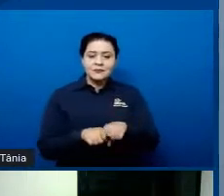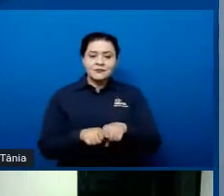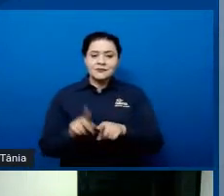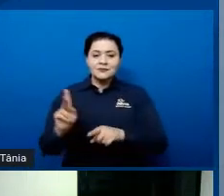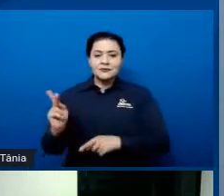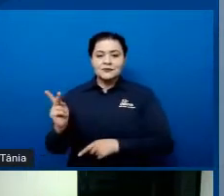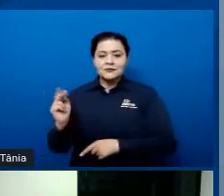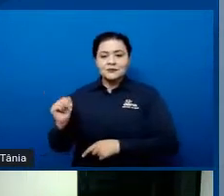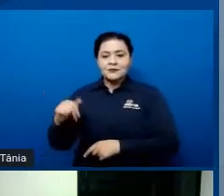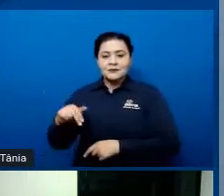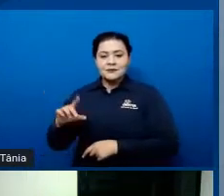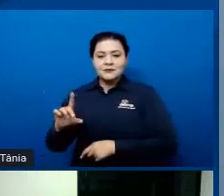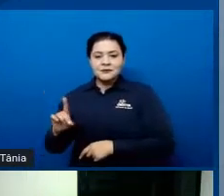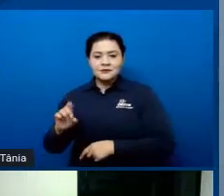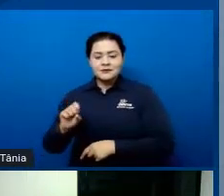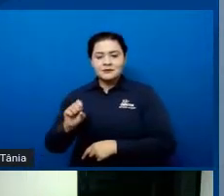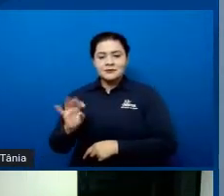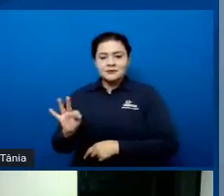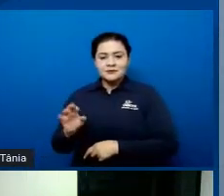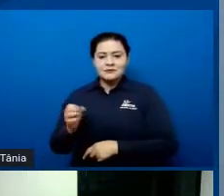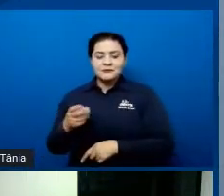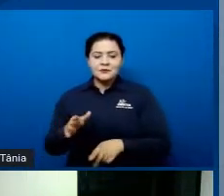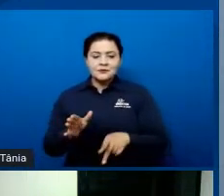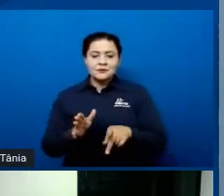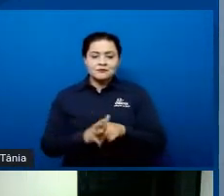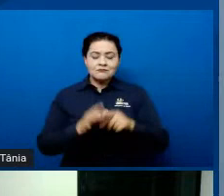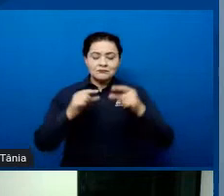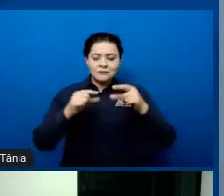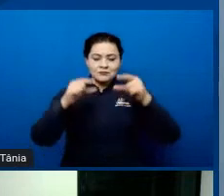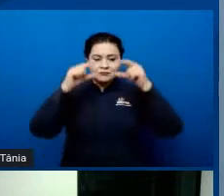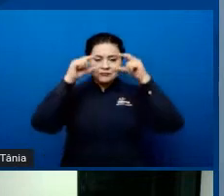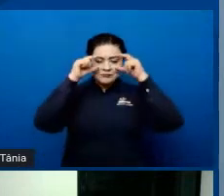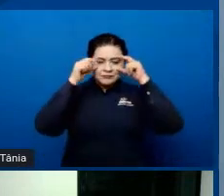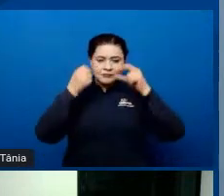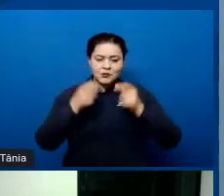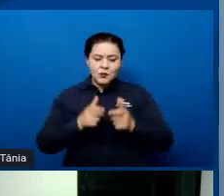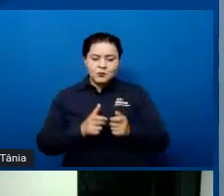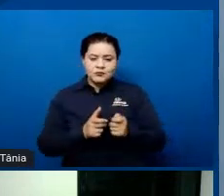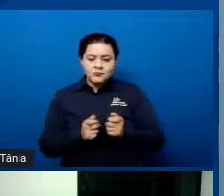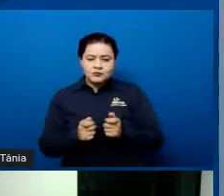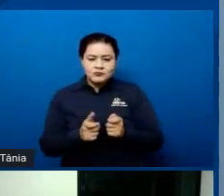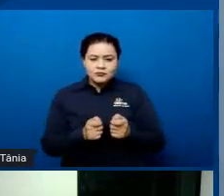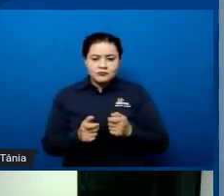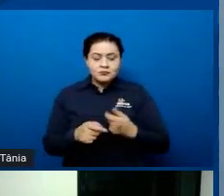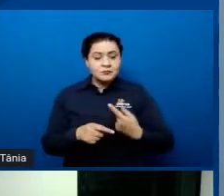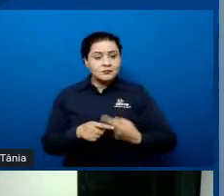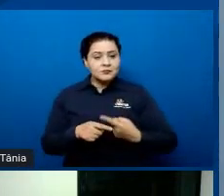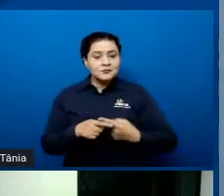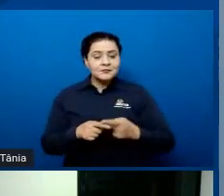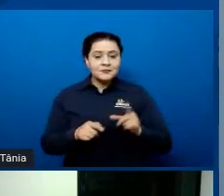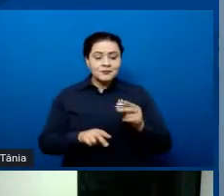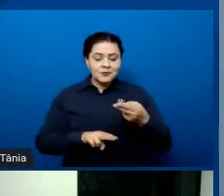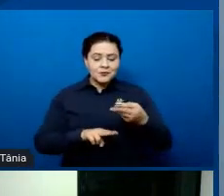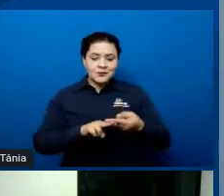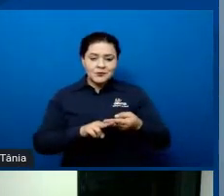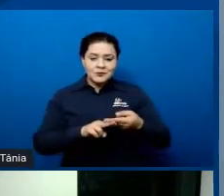ou joysticks ou próprio óculos. Isso aqui é uma aplicação para estudo